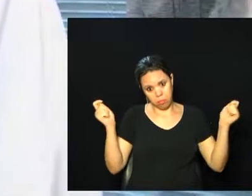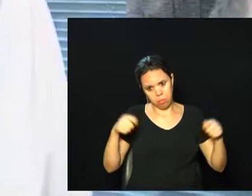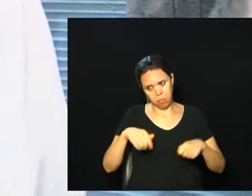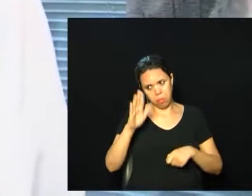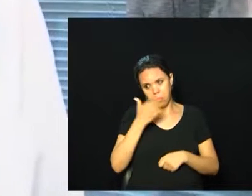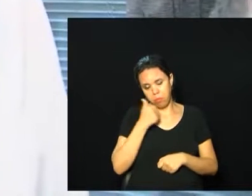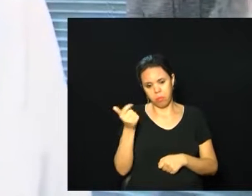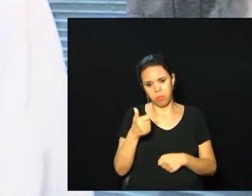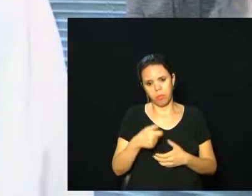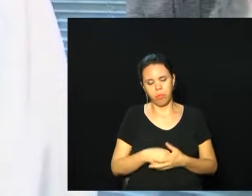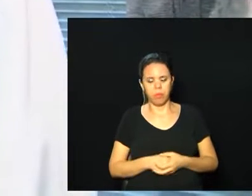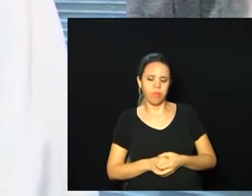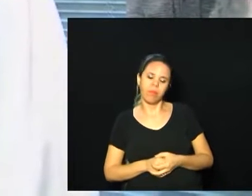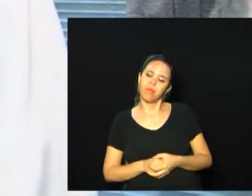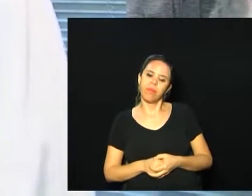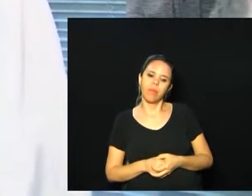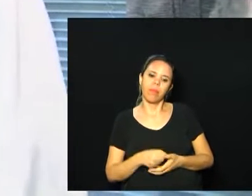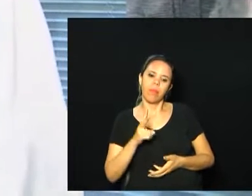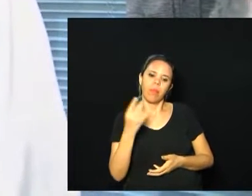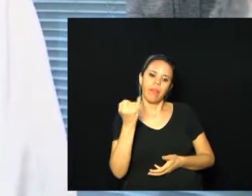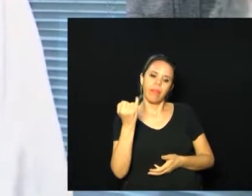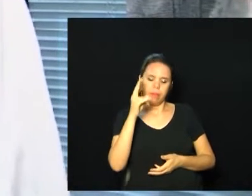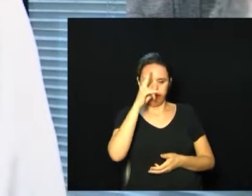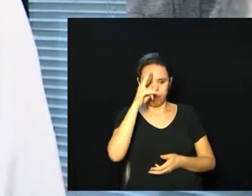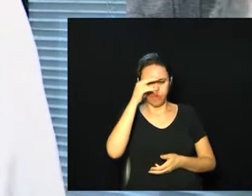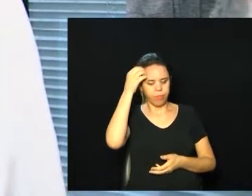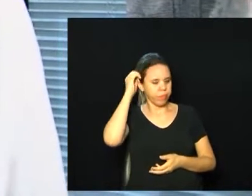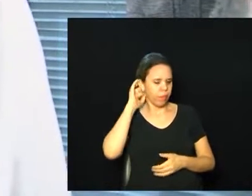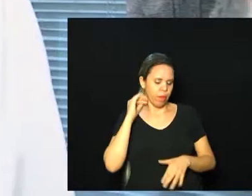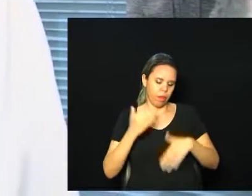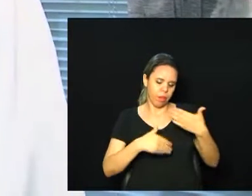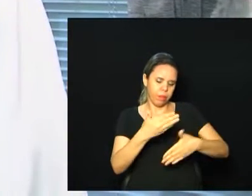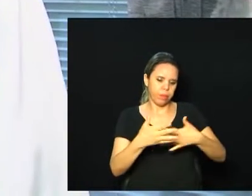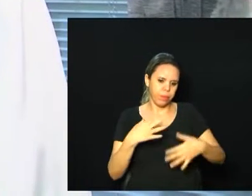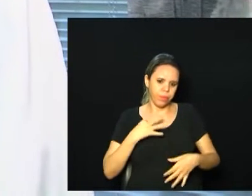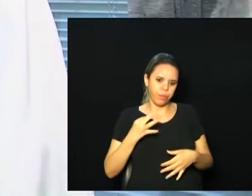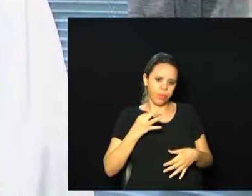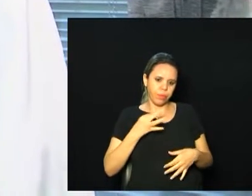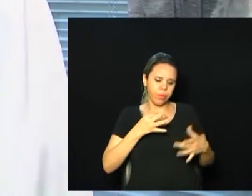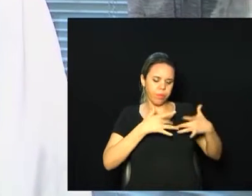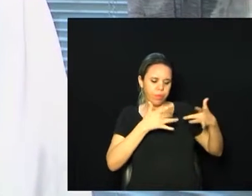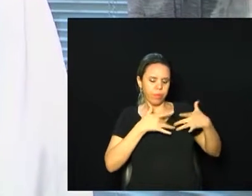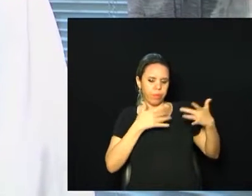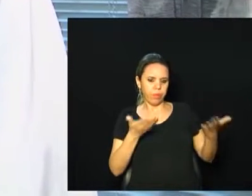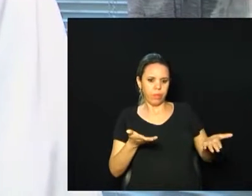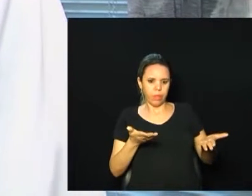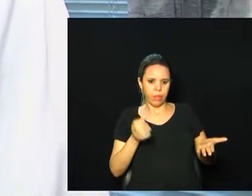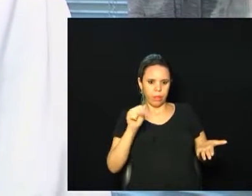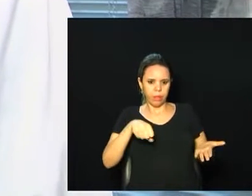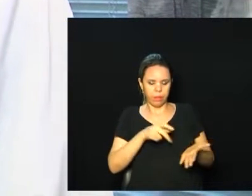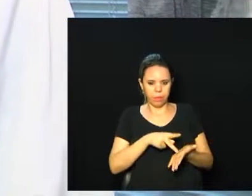aumentar muito mais isso, né? Bom, sempre é importante lembrar que é um processo voluntário do doador, né, doutor Bruno?